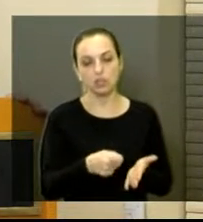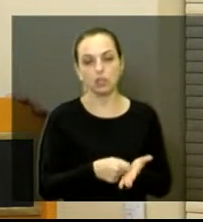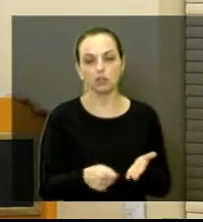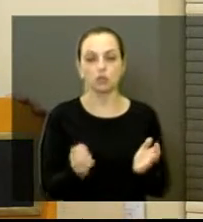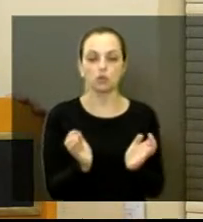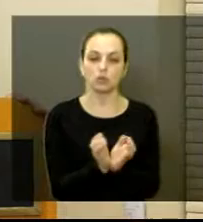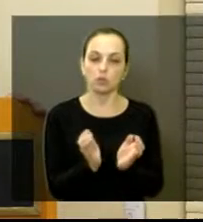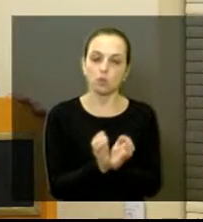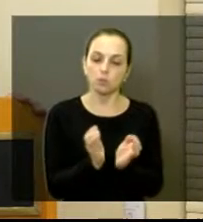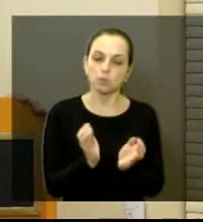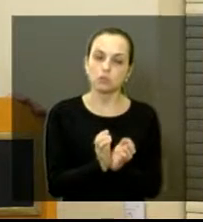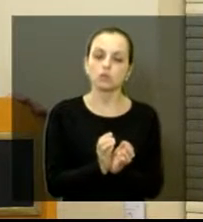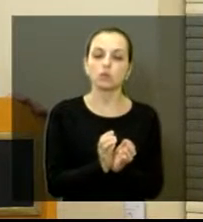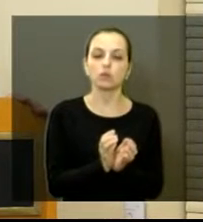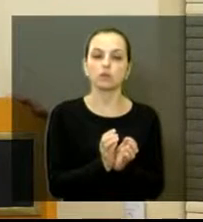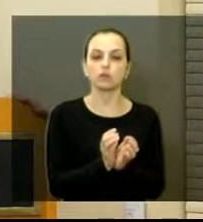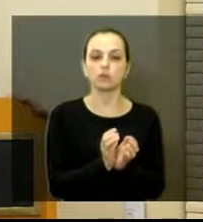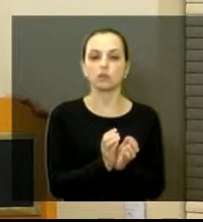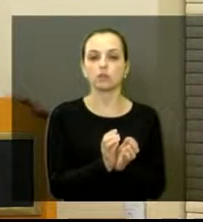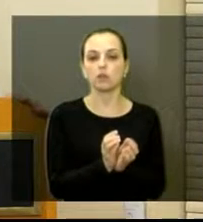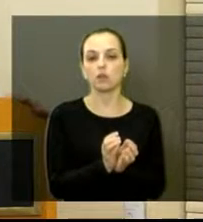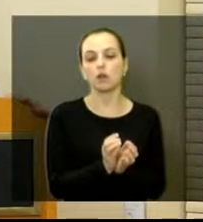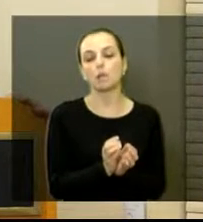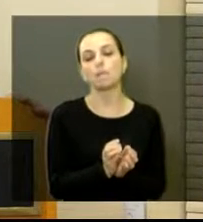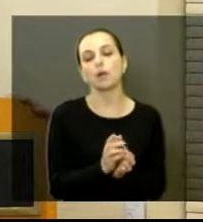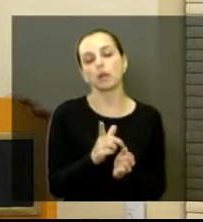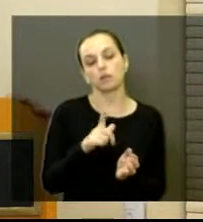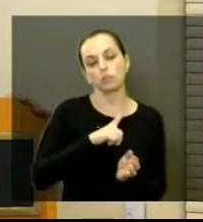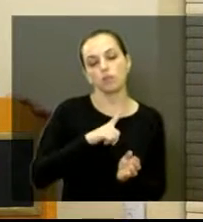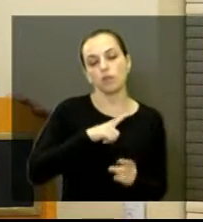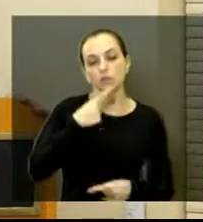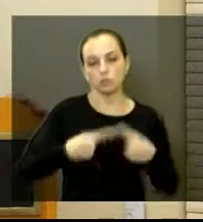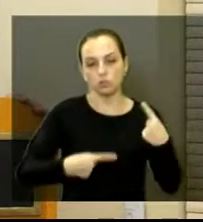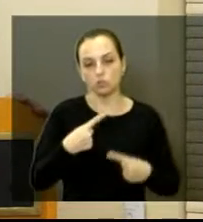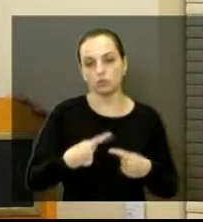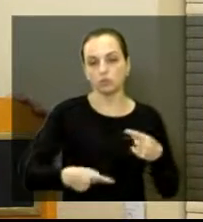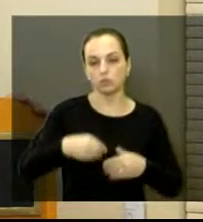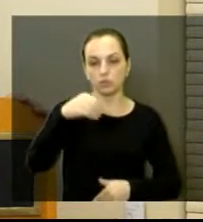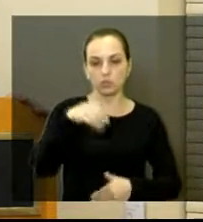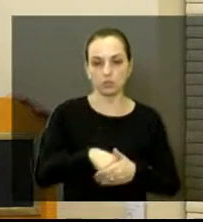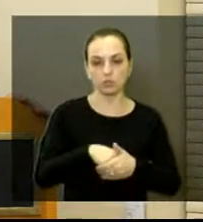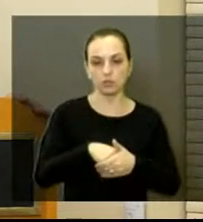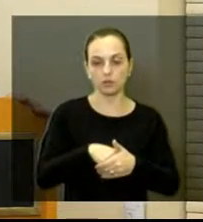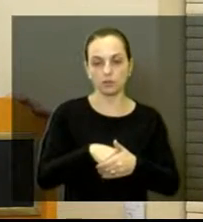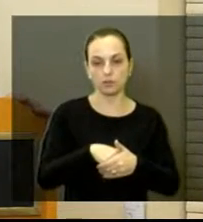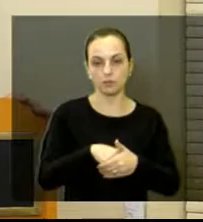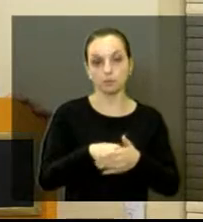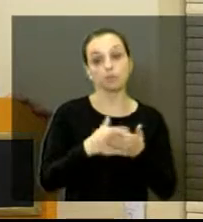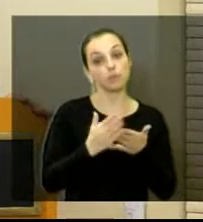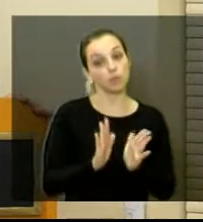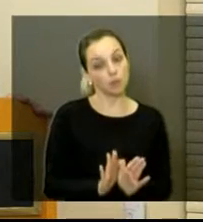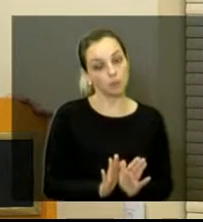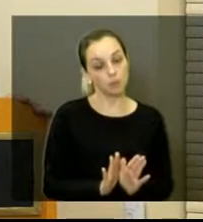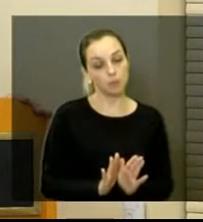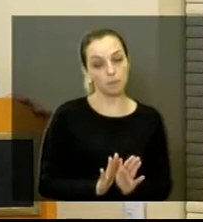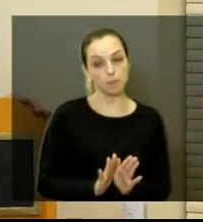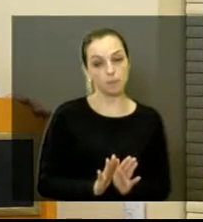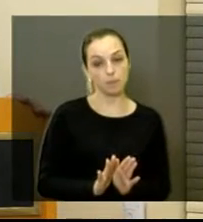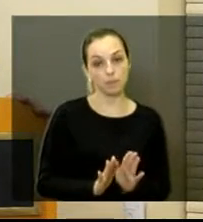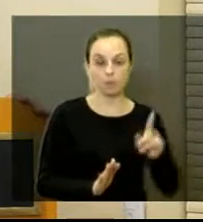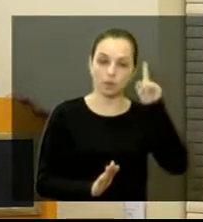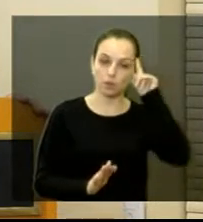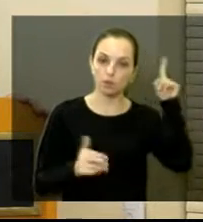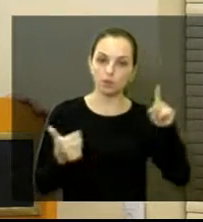das comissões para que ele entrasse na pauta de votação. Mas isso, dia